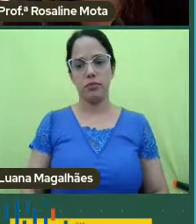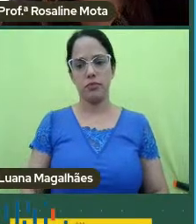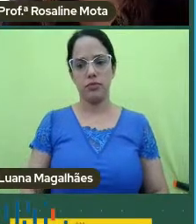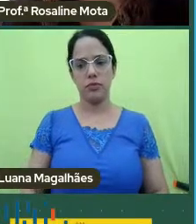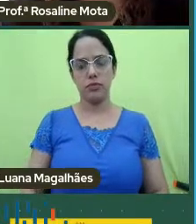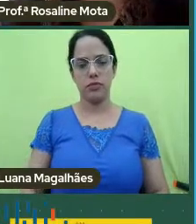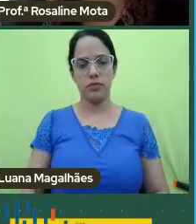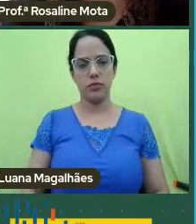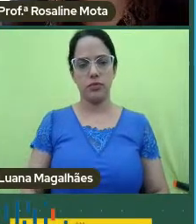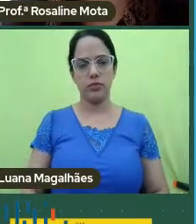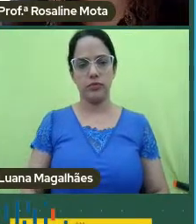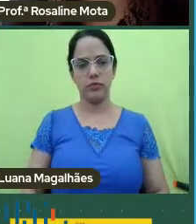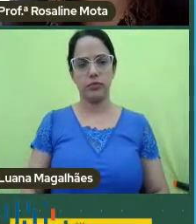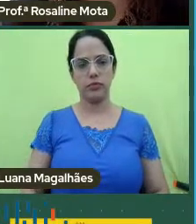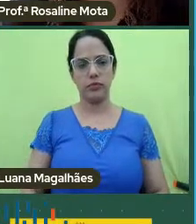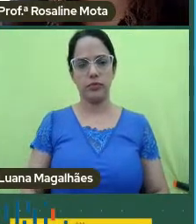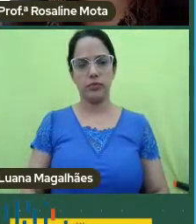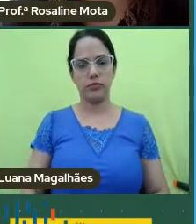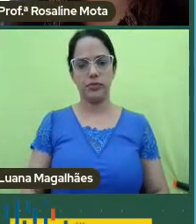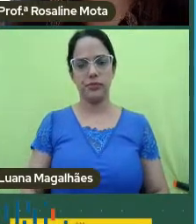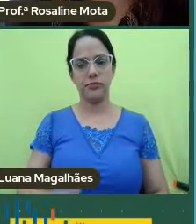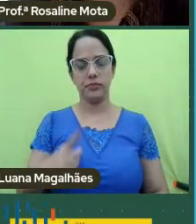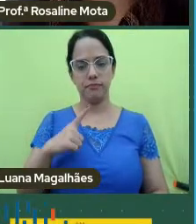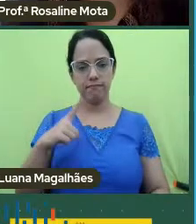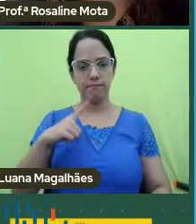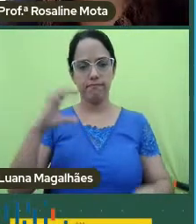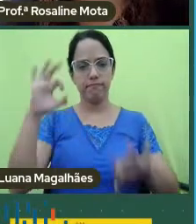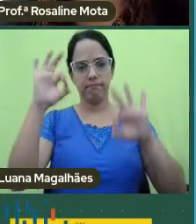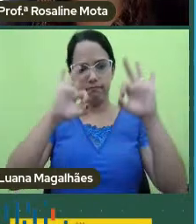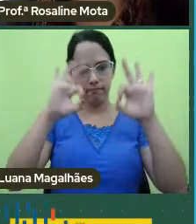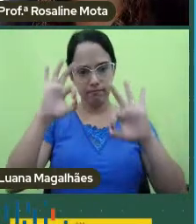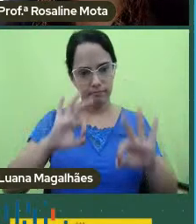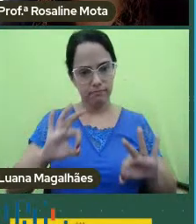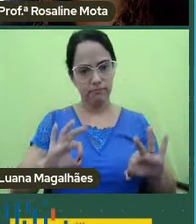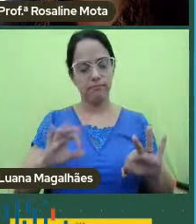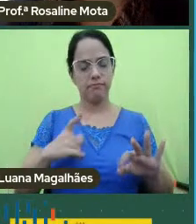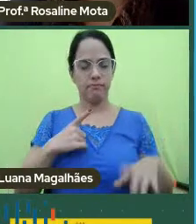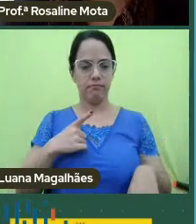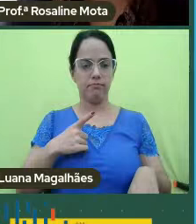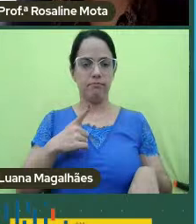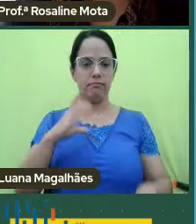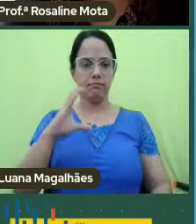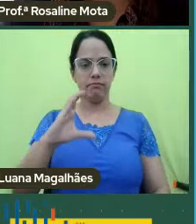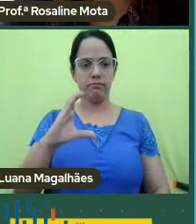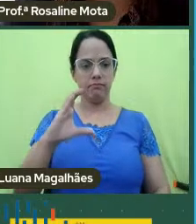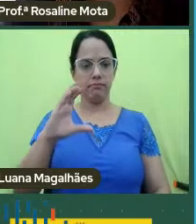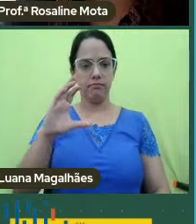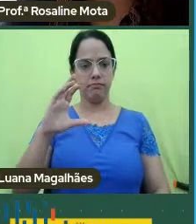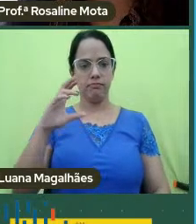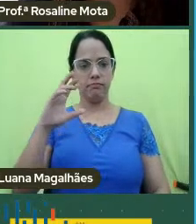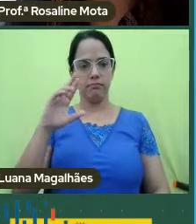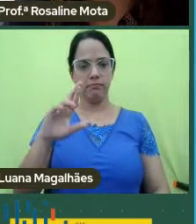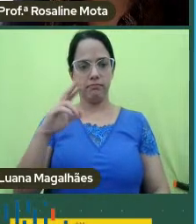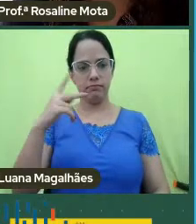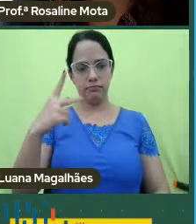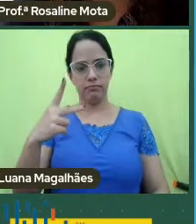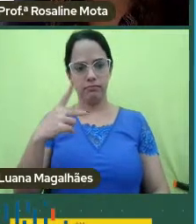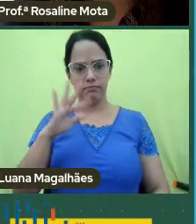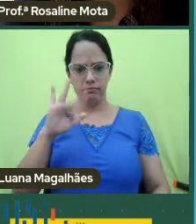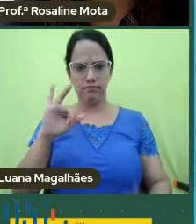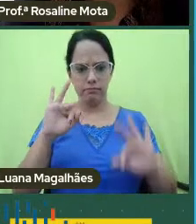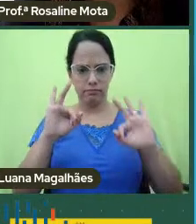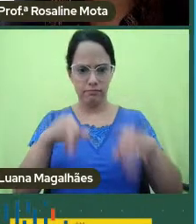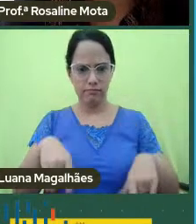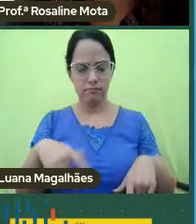Algumas coisas que são importantes para a estruturação da CRP e CEPAD, eu já estou quase terminando,